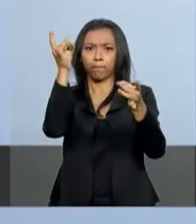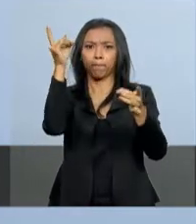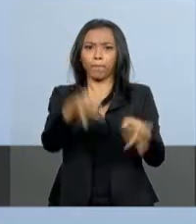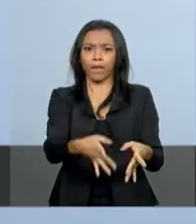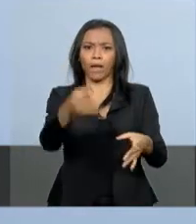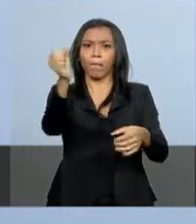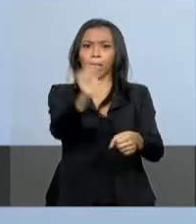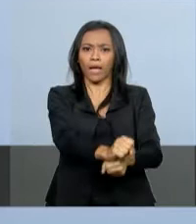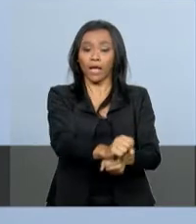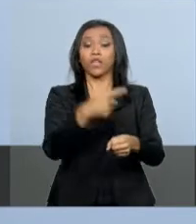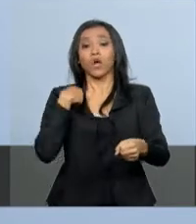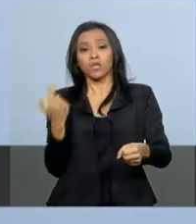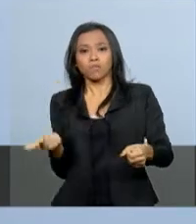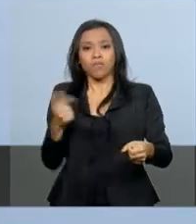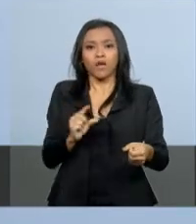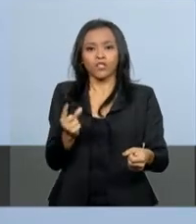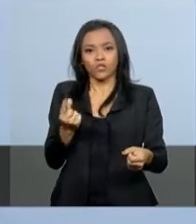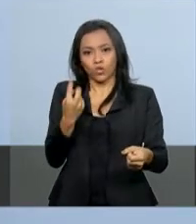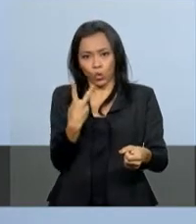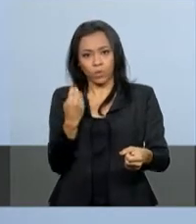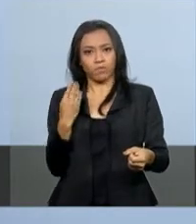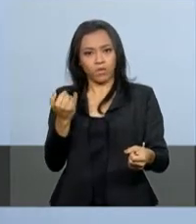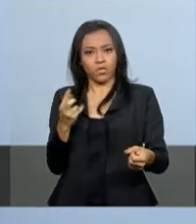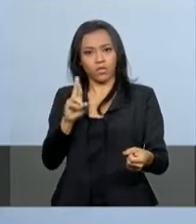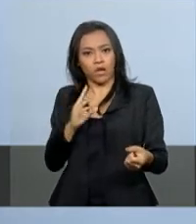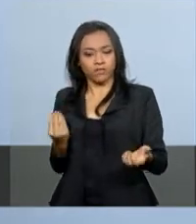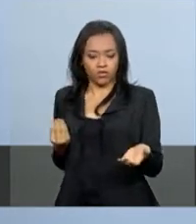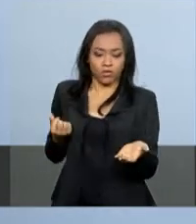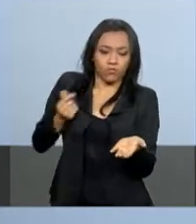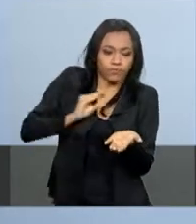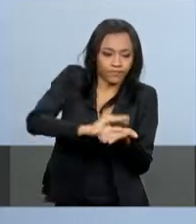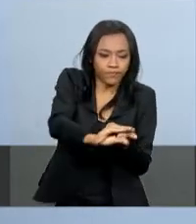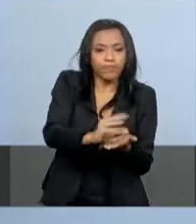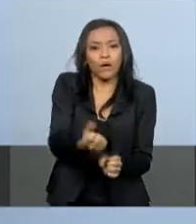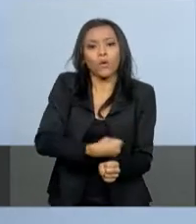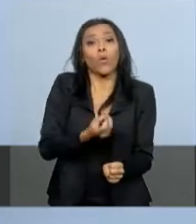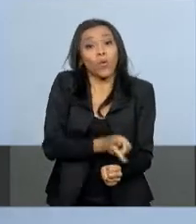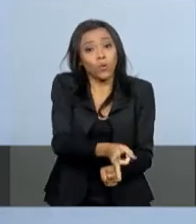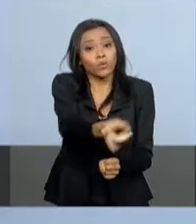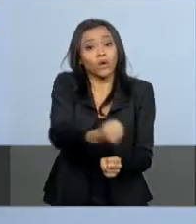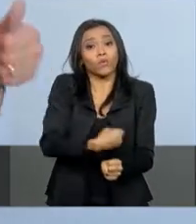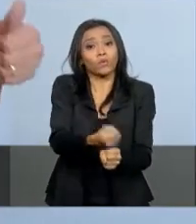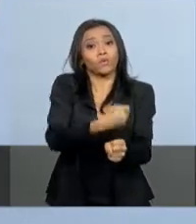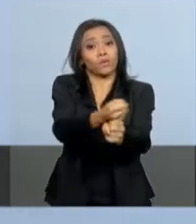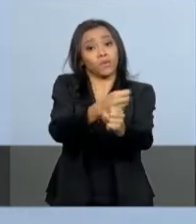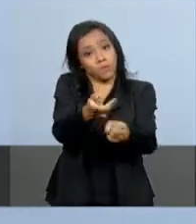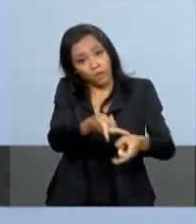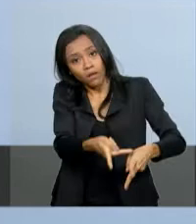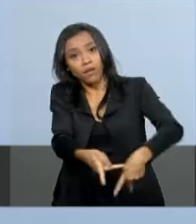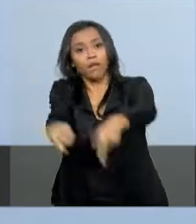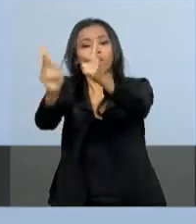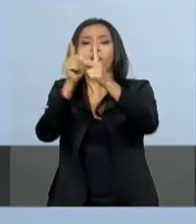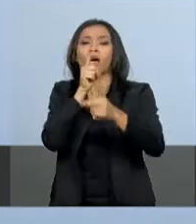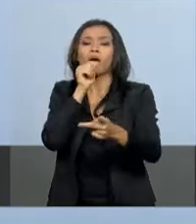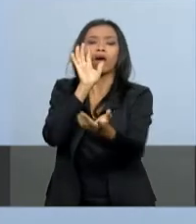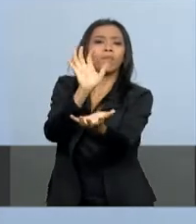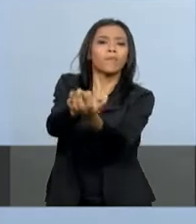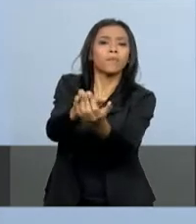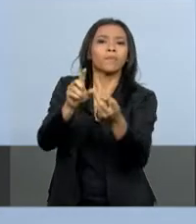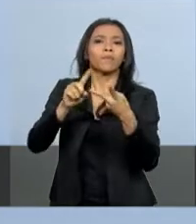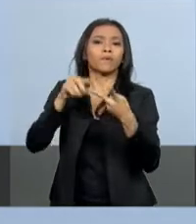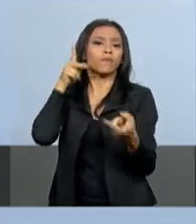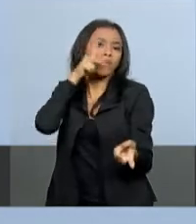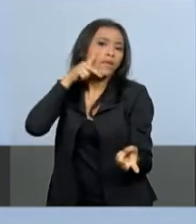de reais já inauguramos o eixo oeste que leva água para pernambuco paraíba e agora